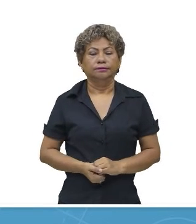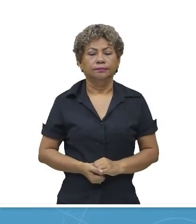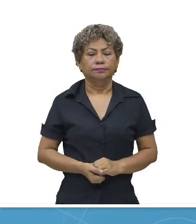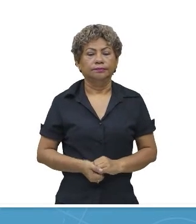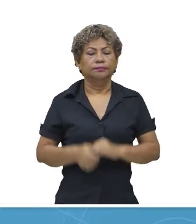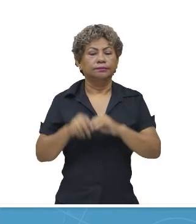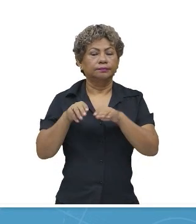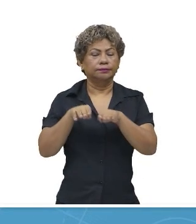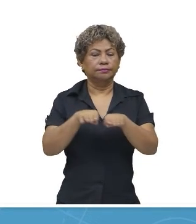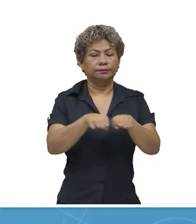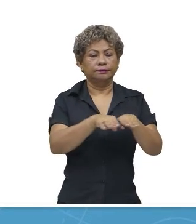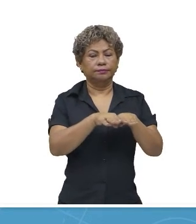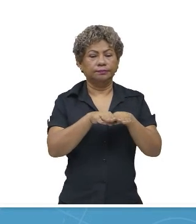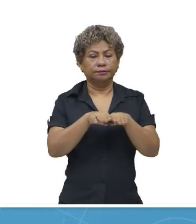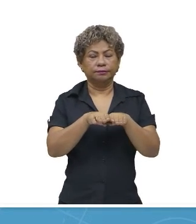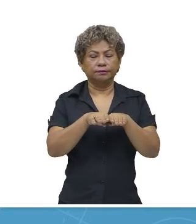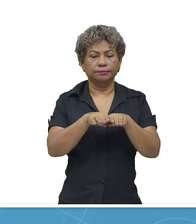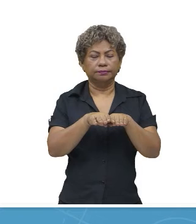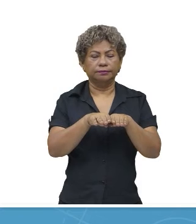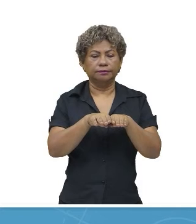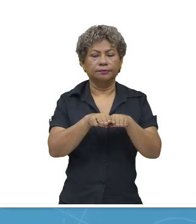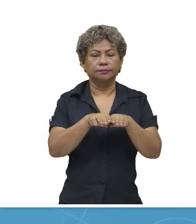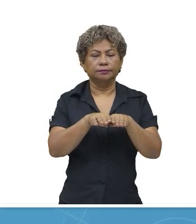essa fração aqui.